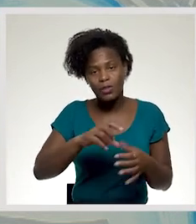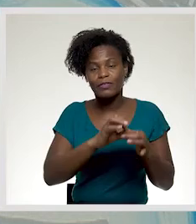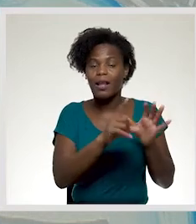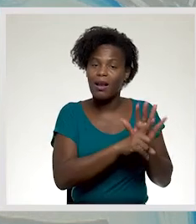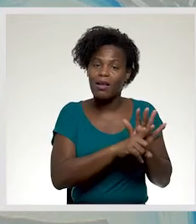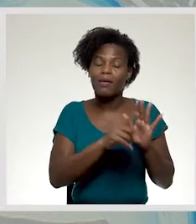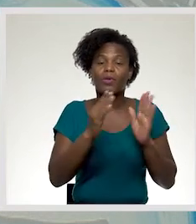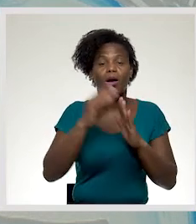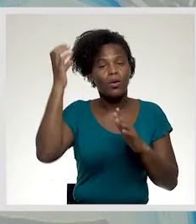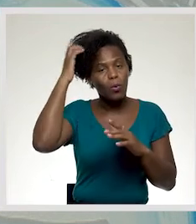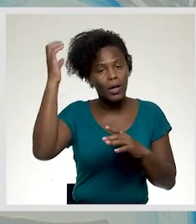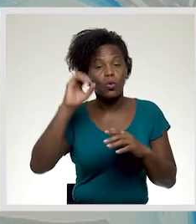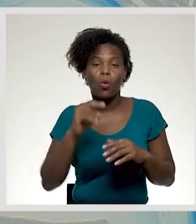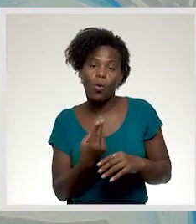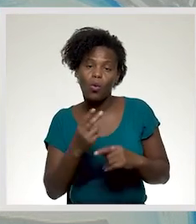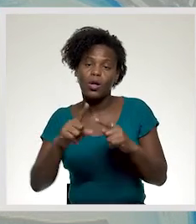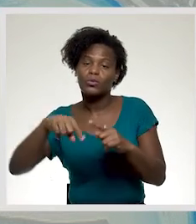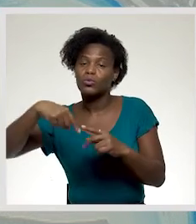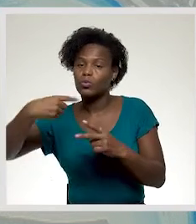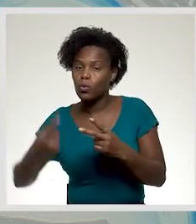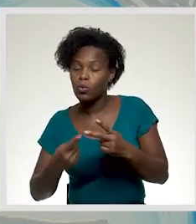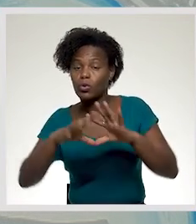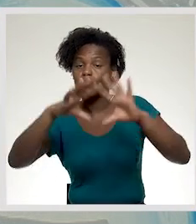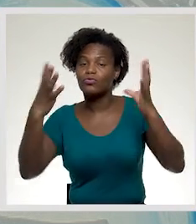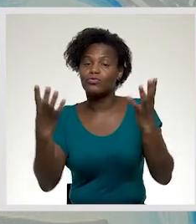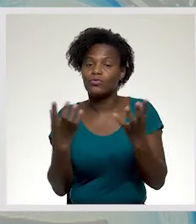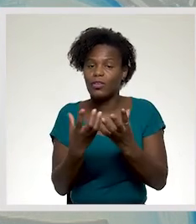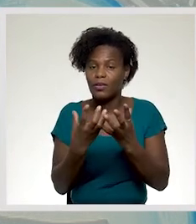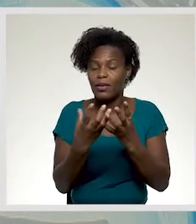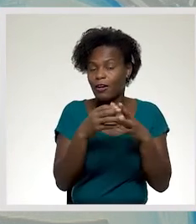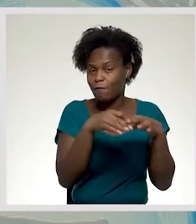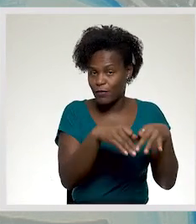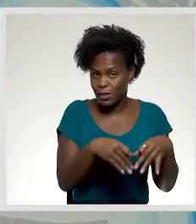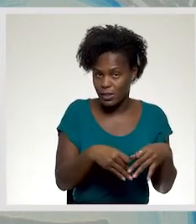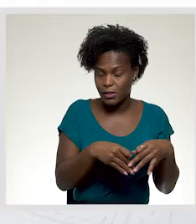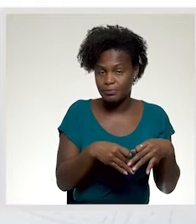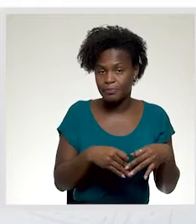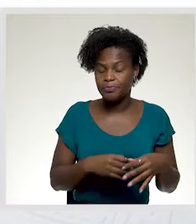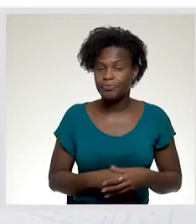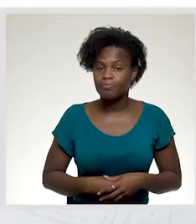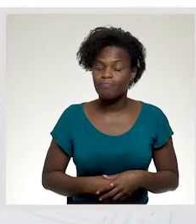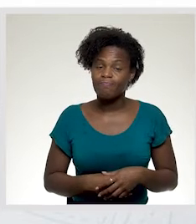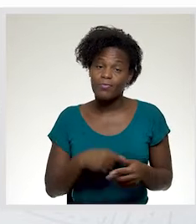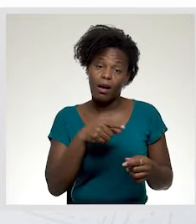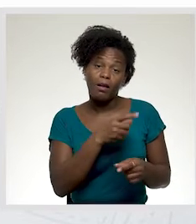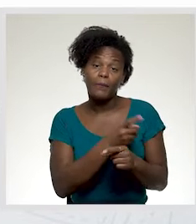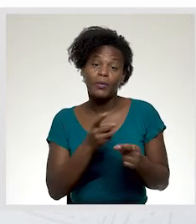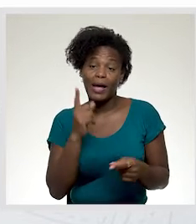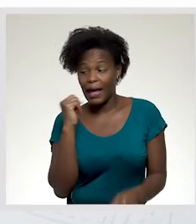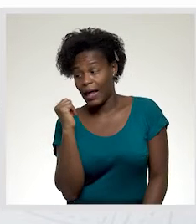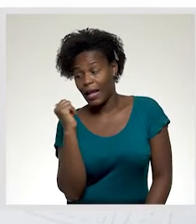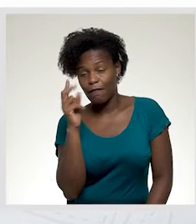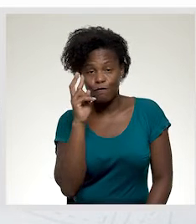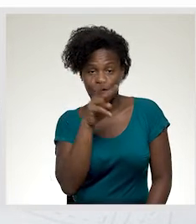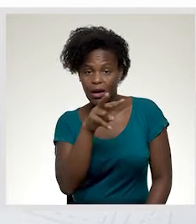de um reino ou de um reino universal de fins. Isto porque ele